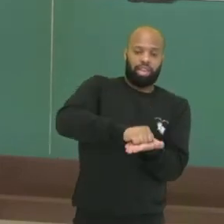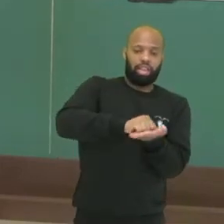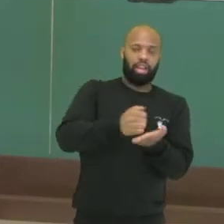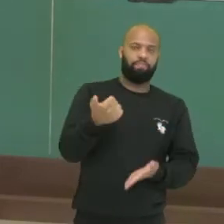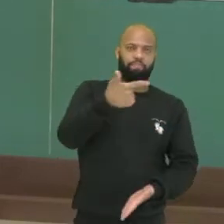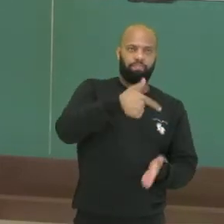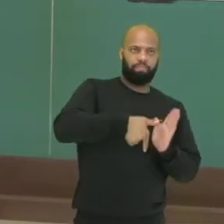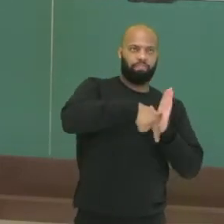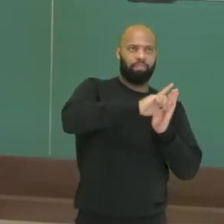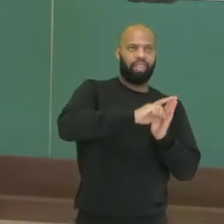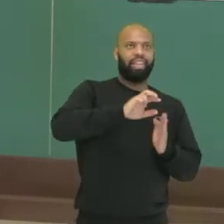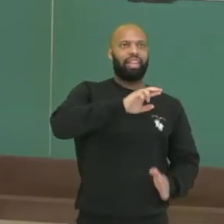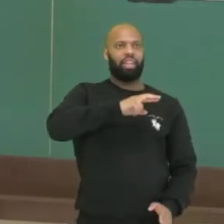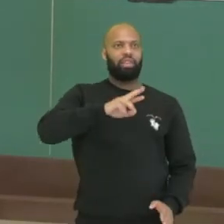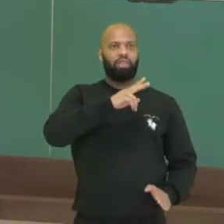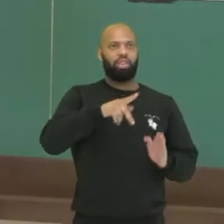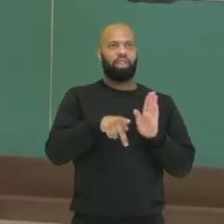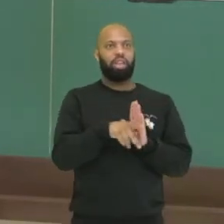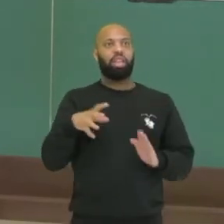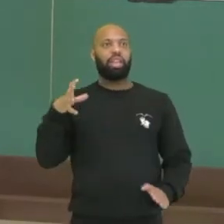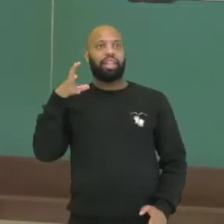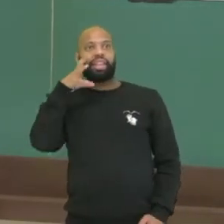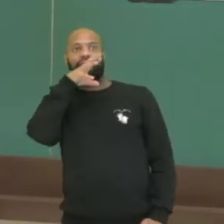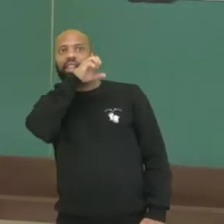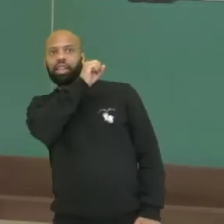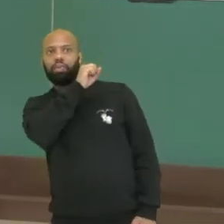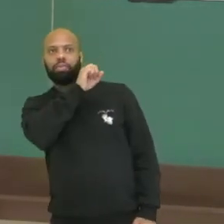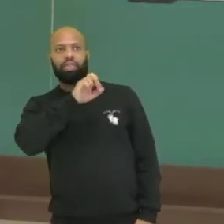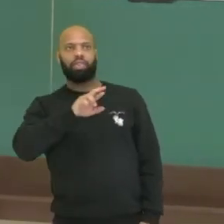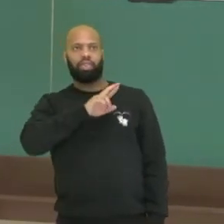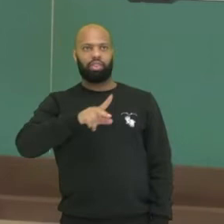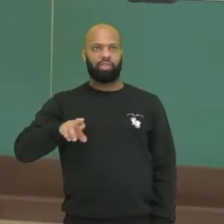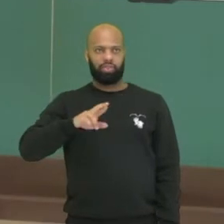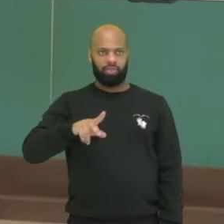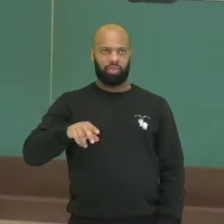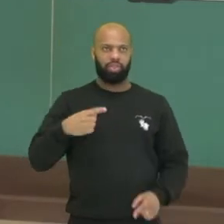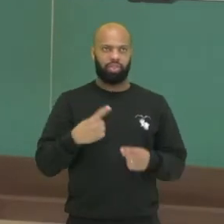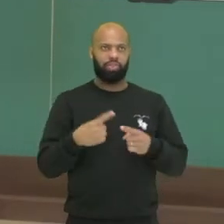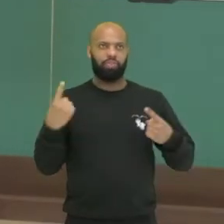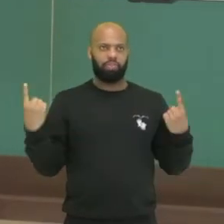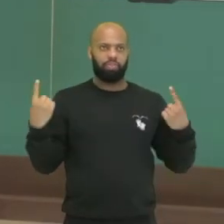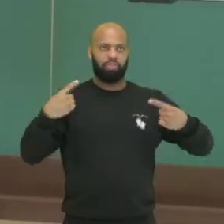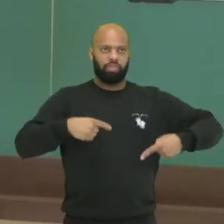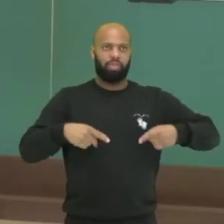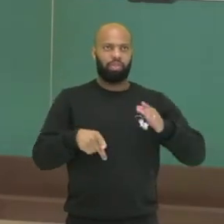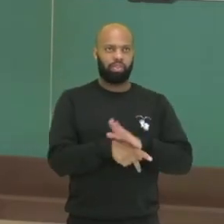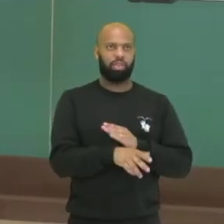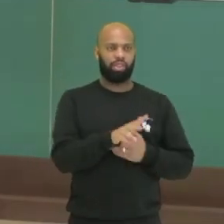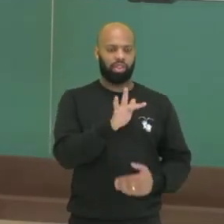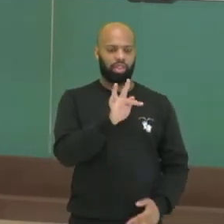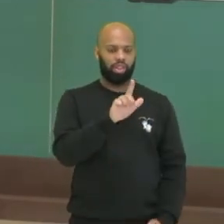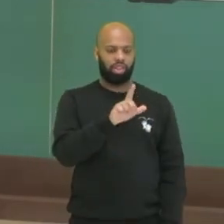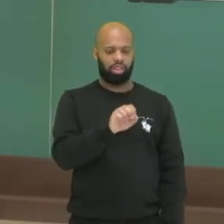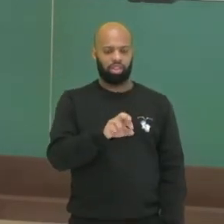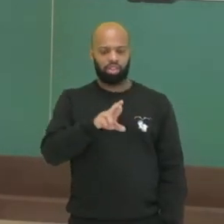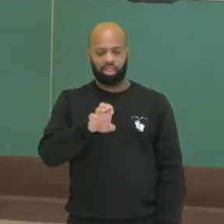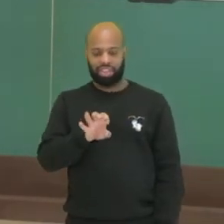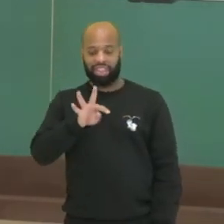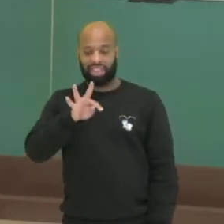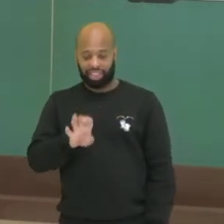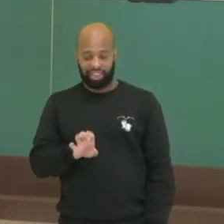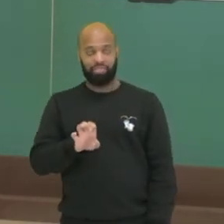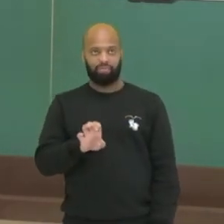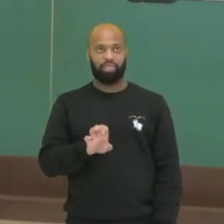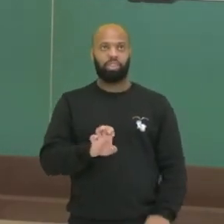é um combate tão rápido quanto o combate do florete. E você